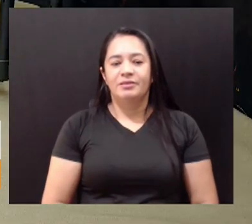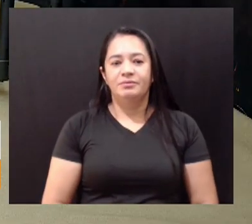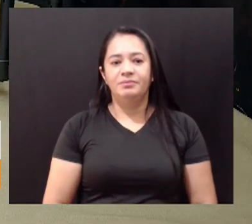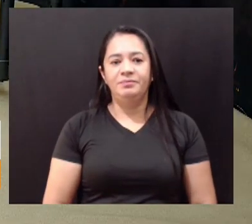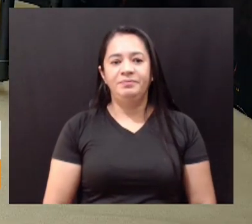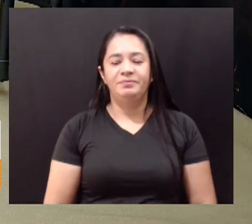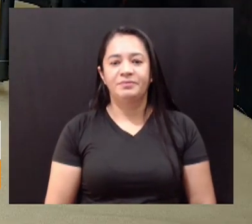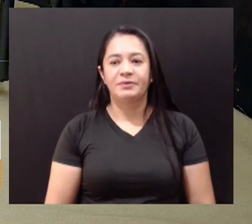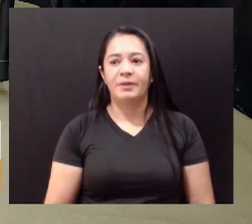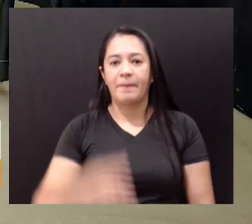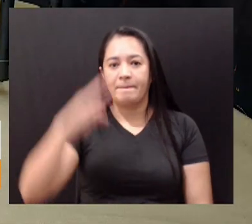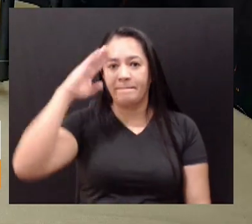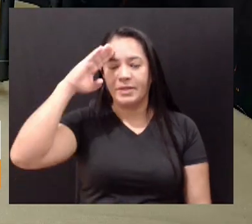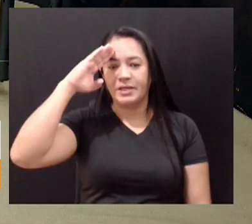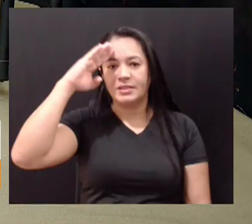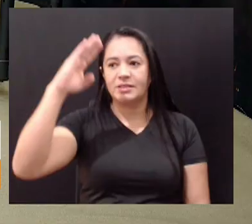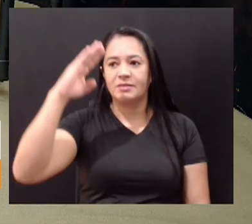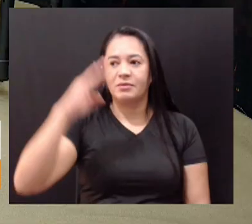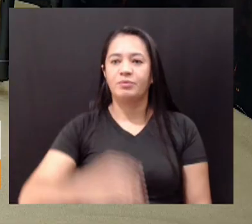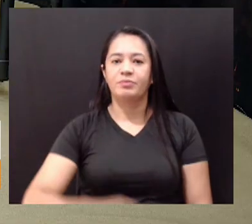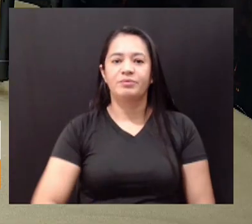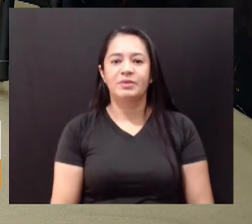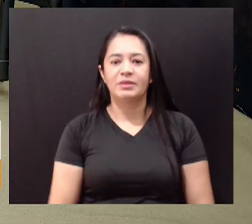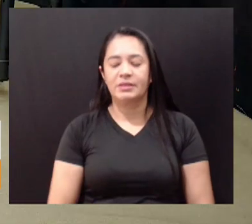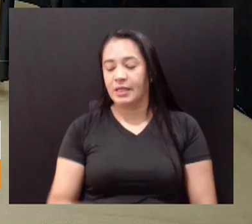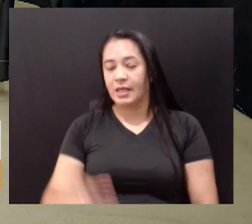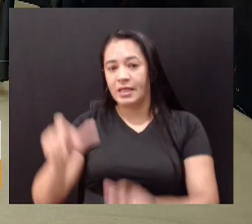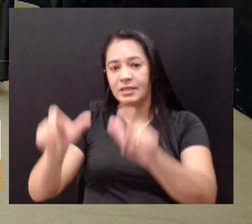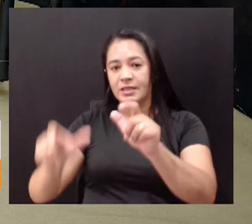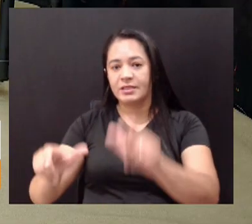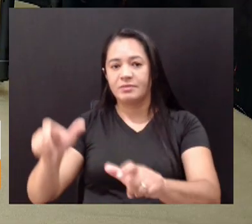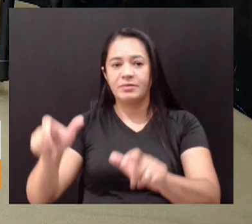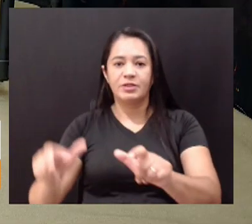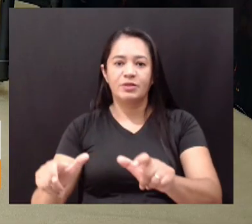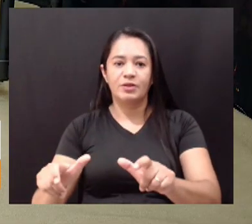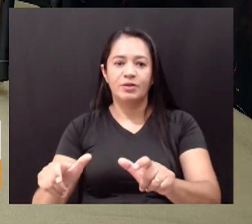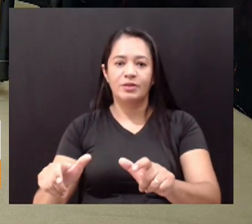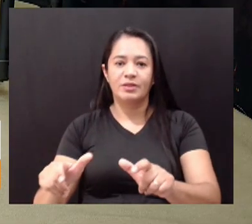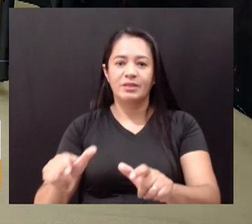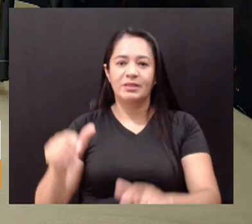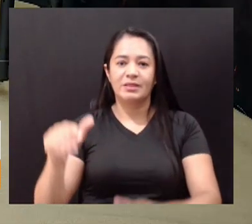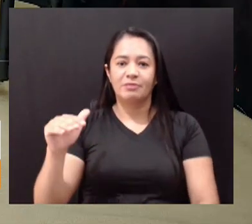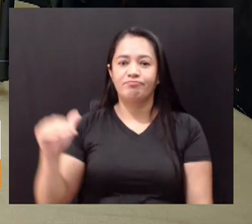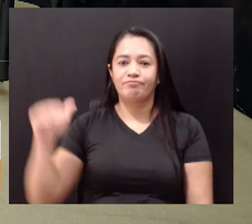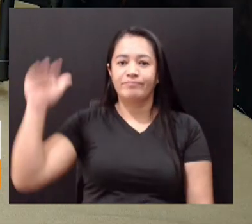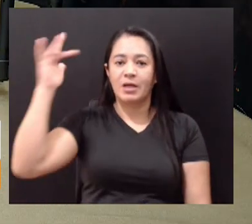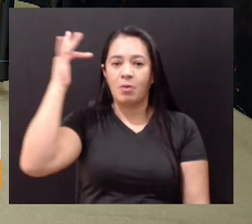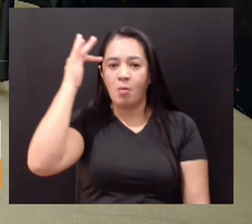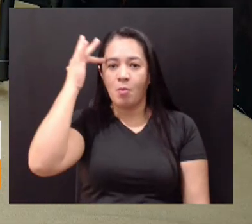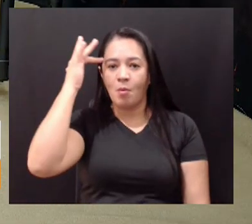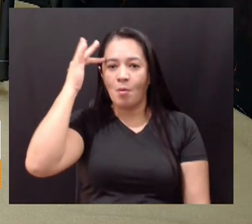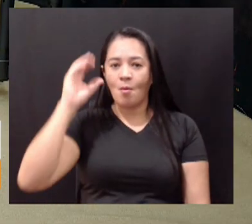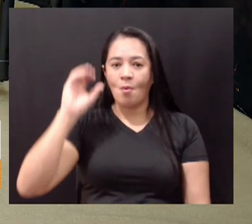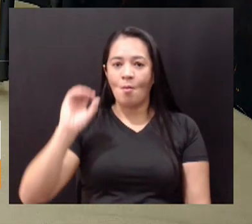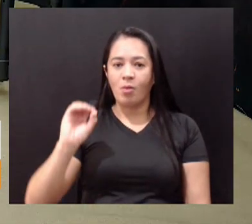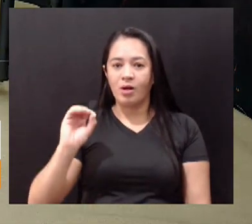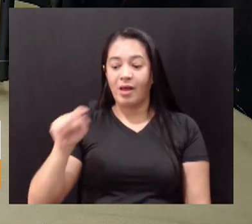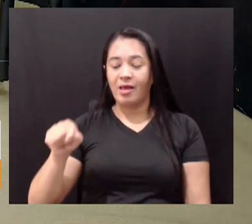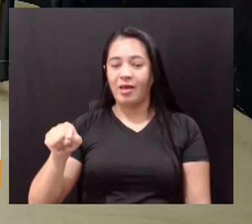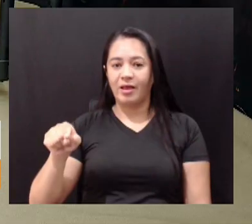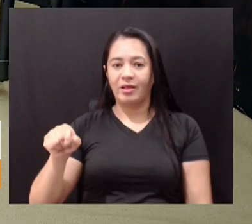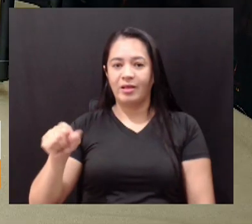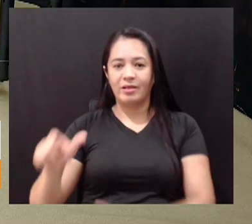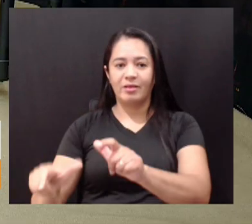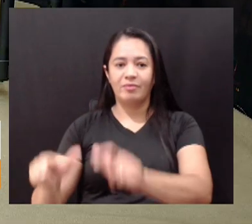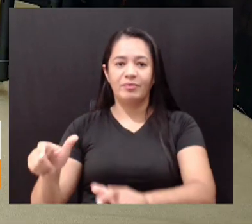especialmente para as pessoas que ainda estão na adolescência, né? Para as pessoas que têm